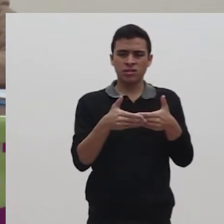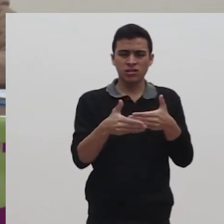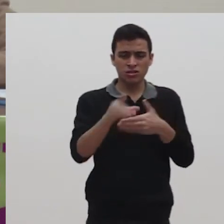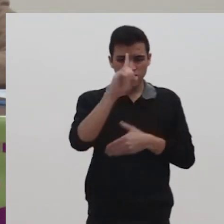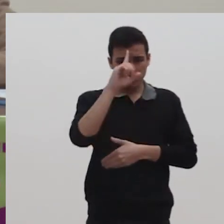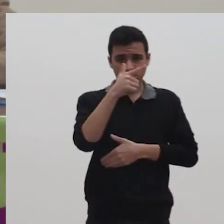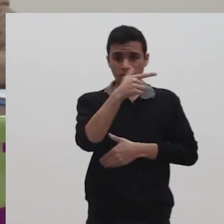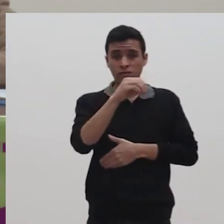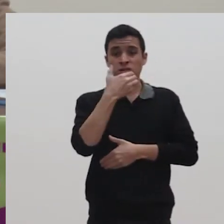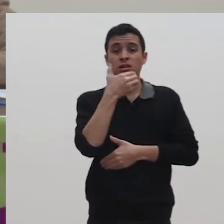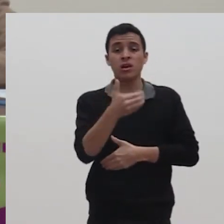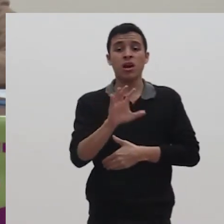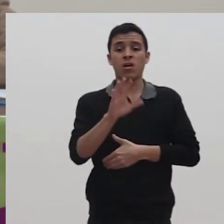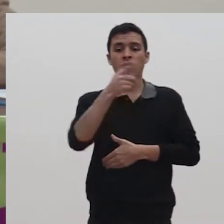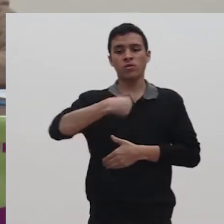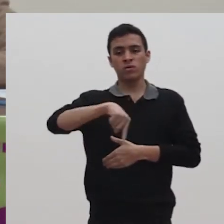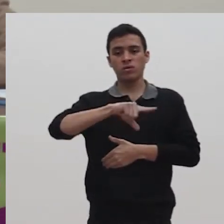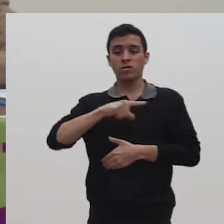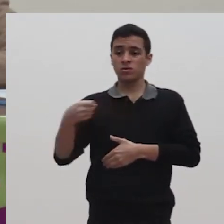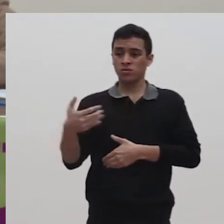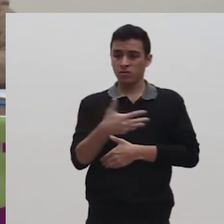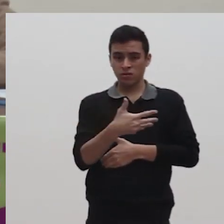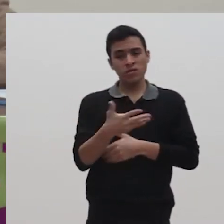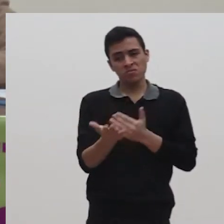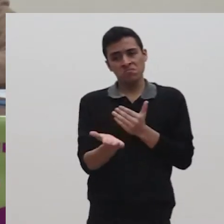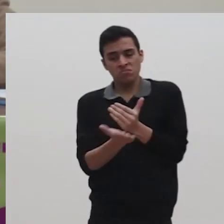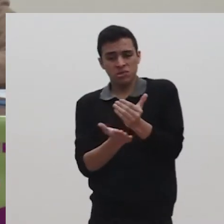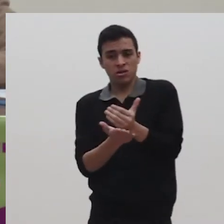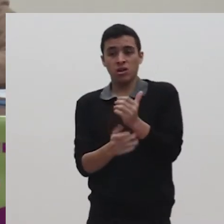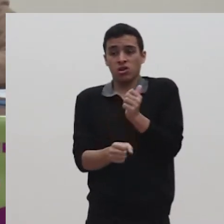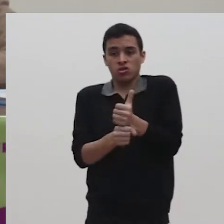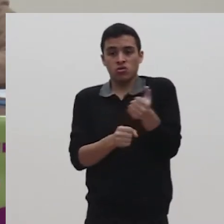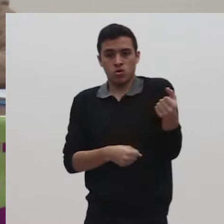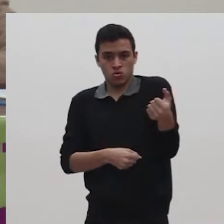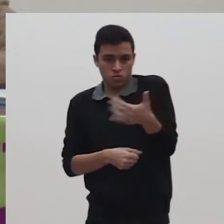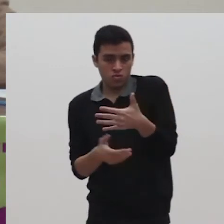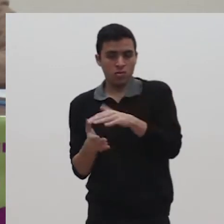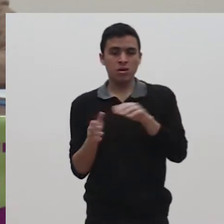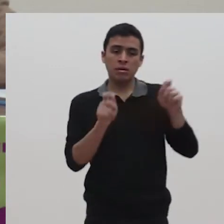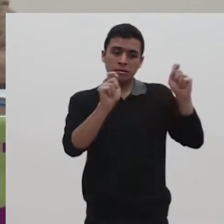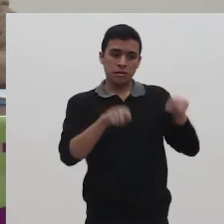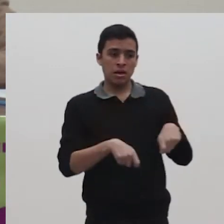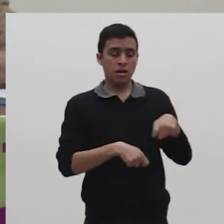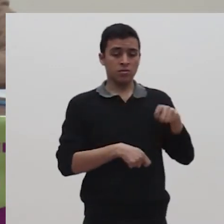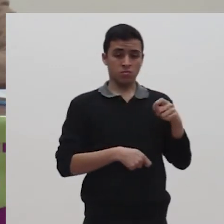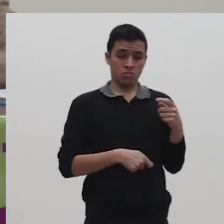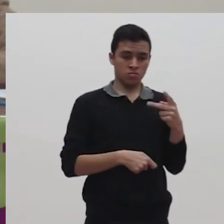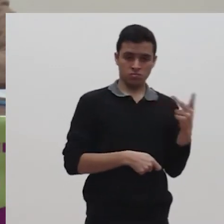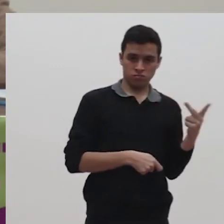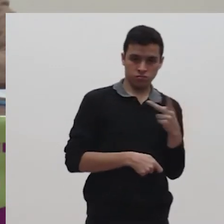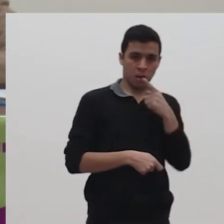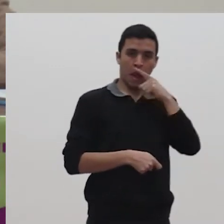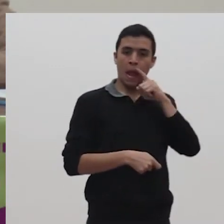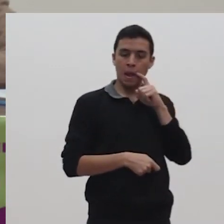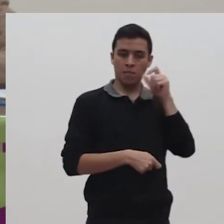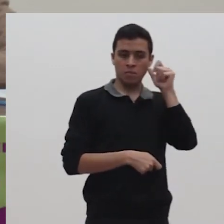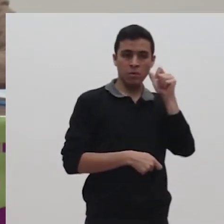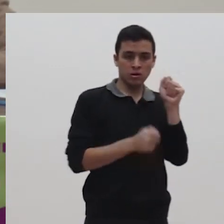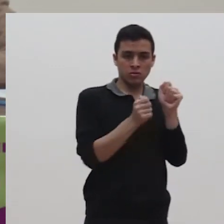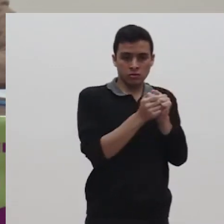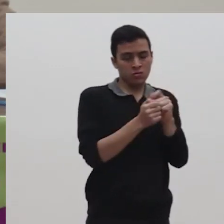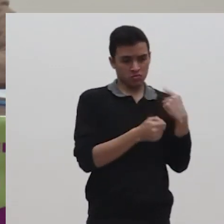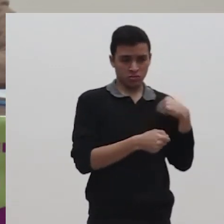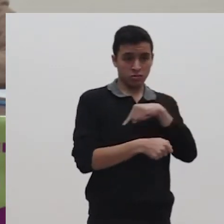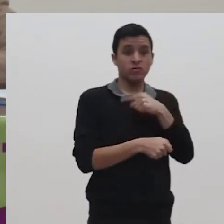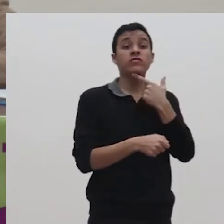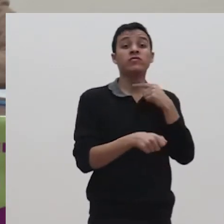dia 20 de dezembro nós teremos uma nova gestão na universidade, que pode ser uma gestão com Ricardo e Graciela, que é efetivamente aquilo que